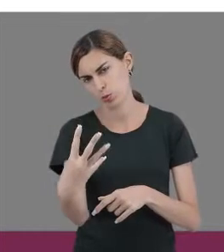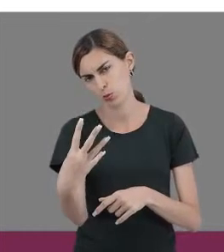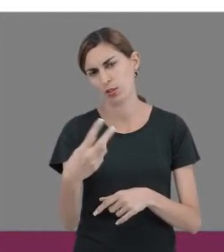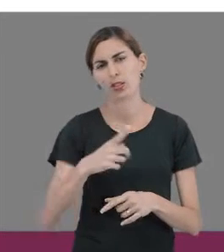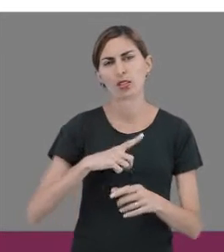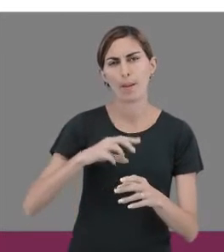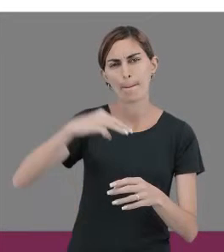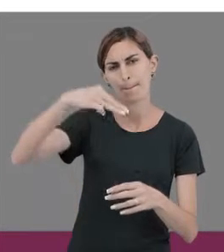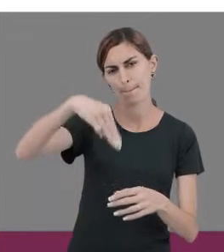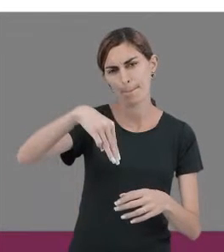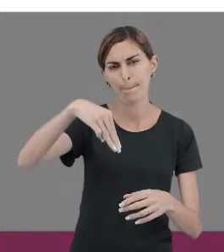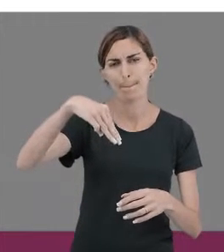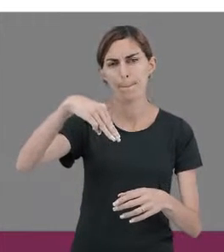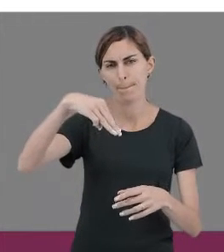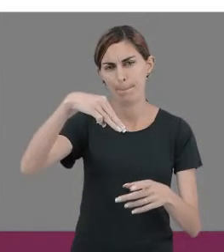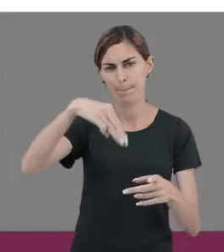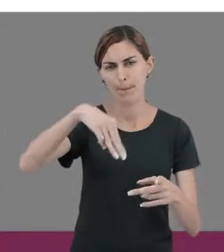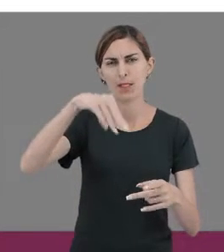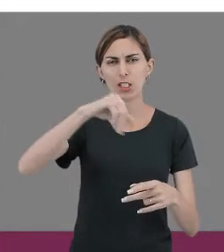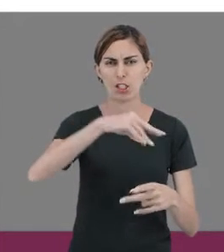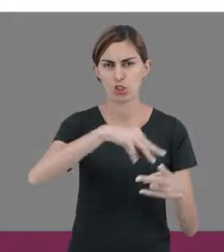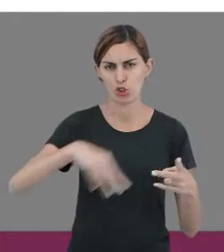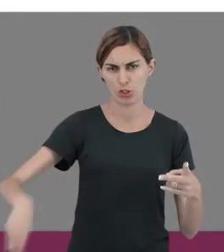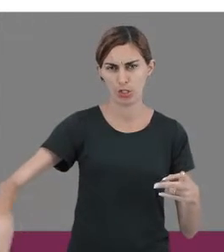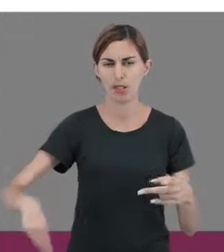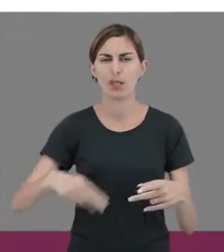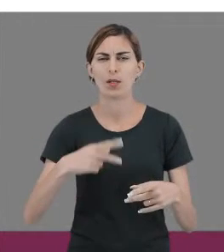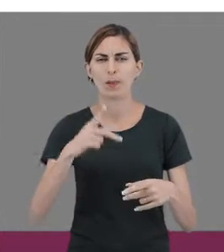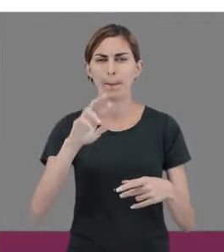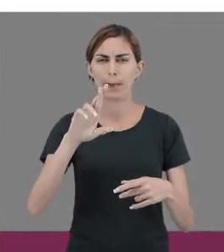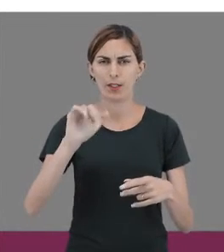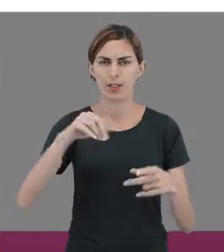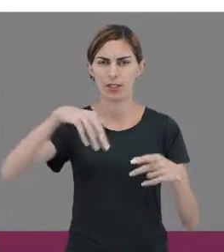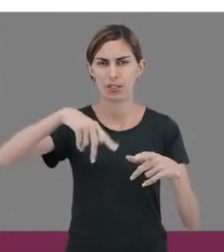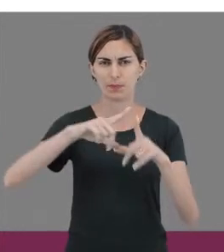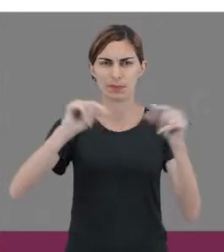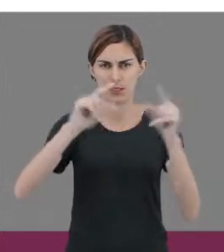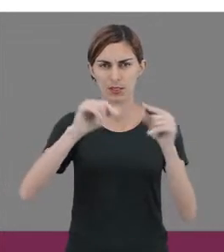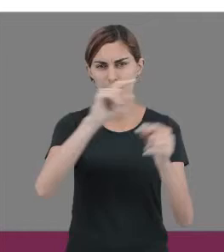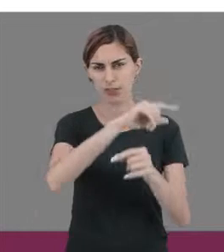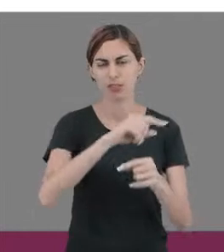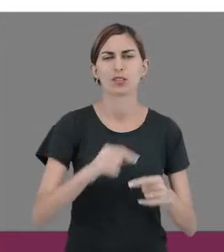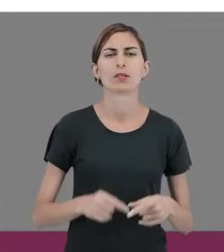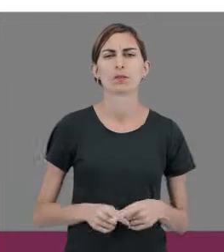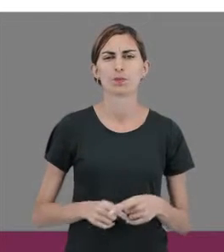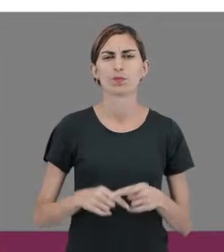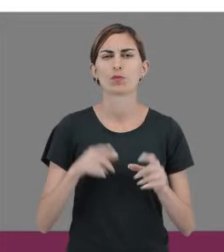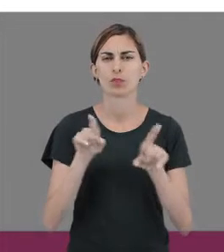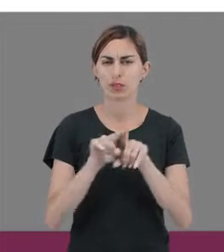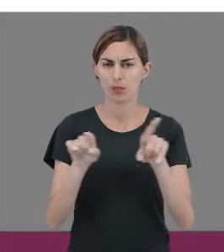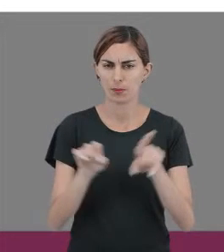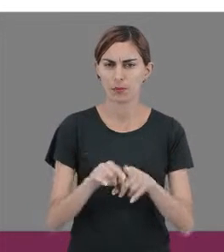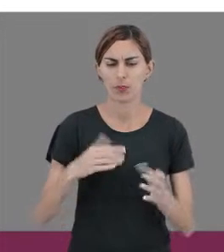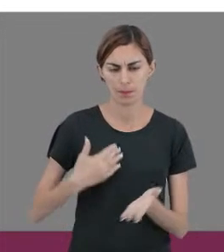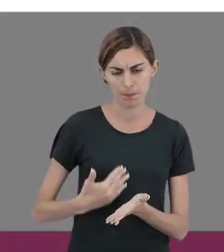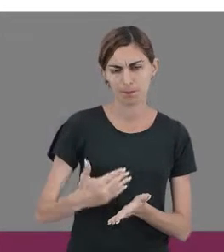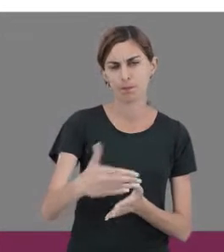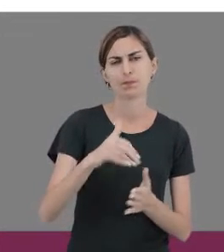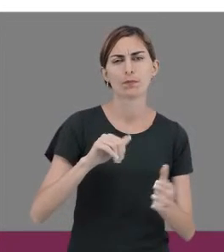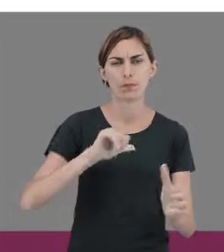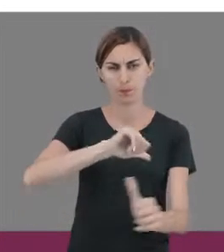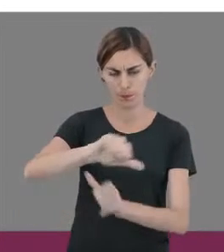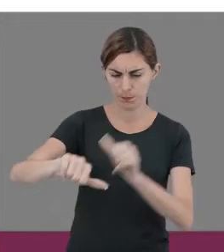o Ministério da Previdência e Assistência Social é instituído. E aí, claro, também passa por